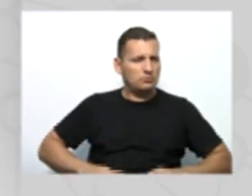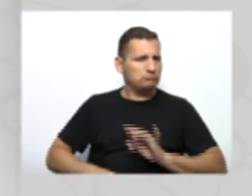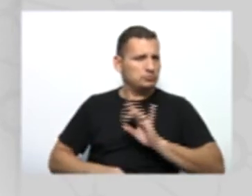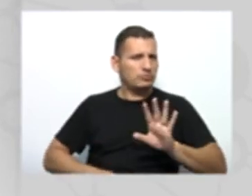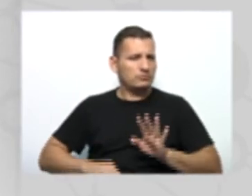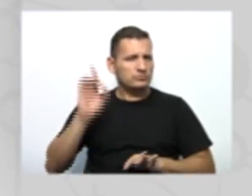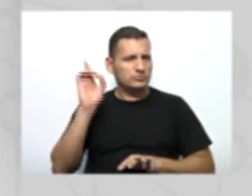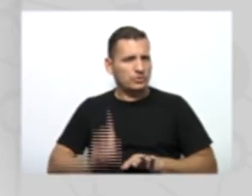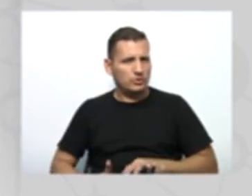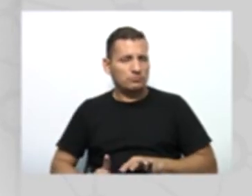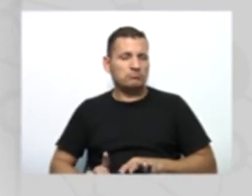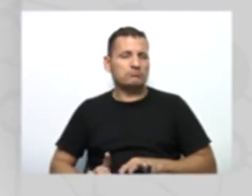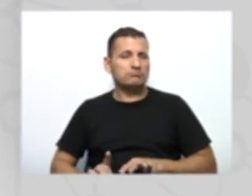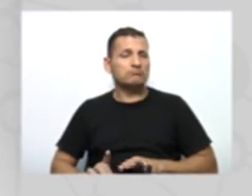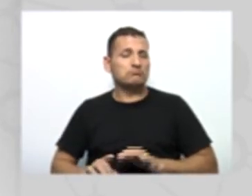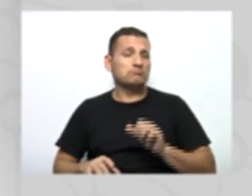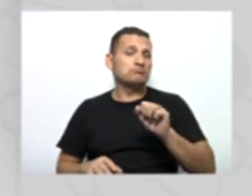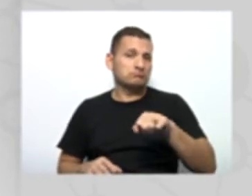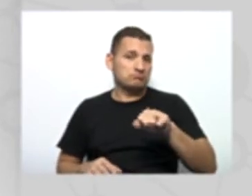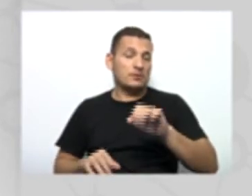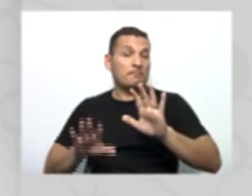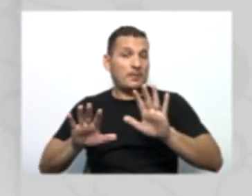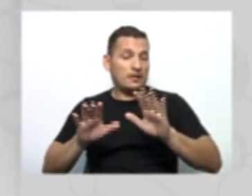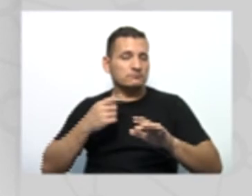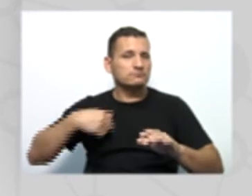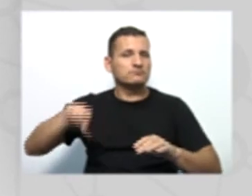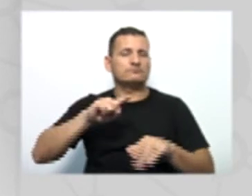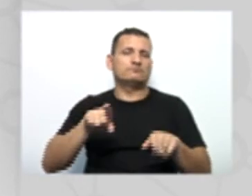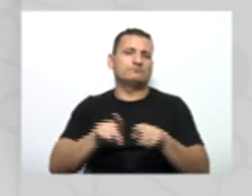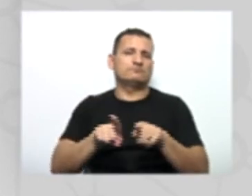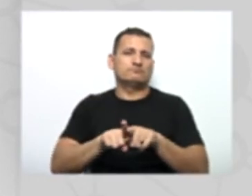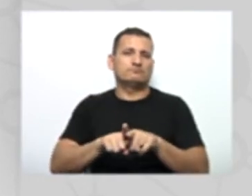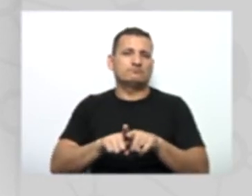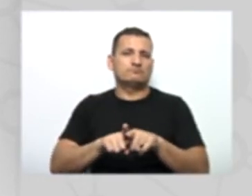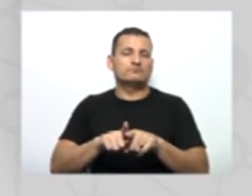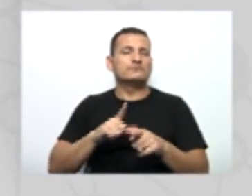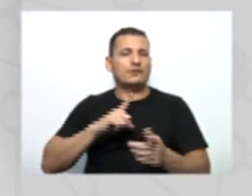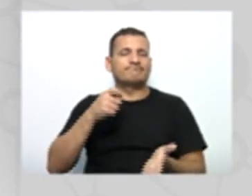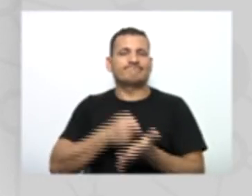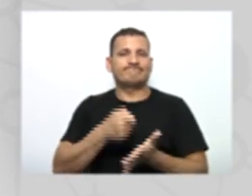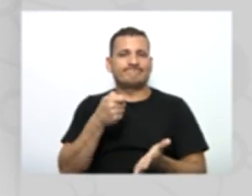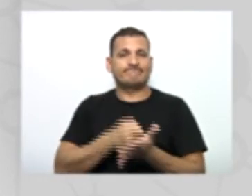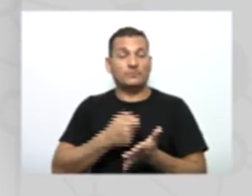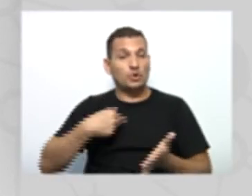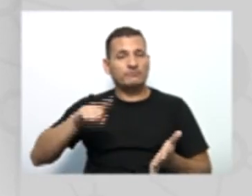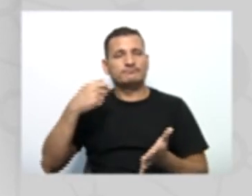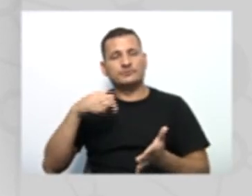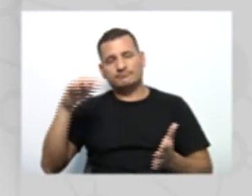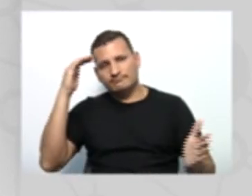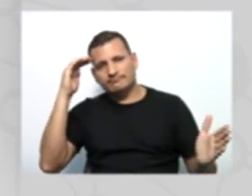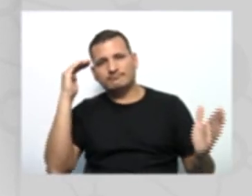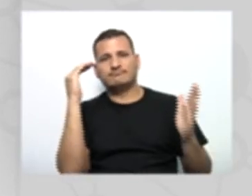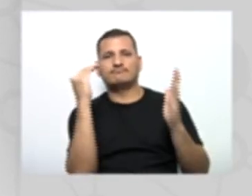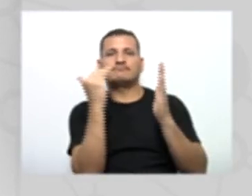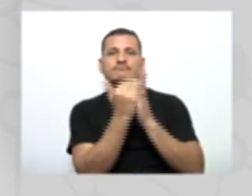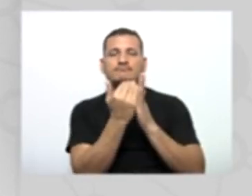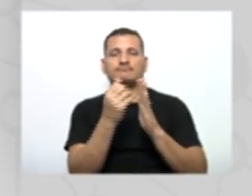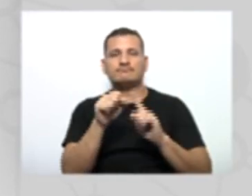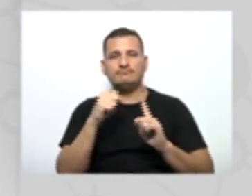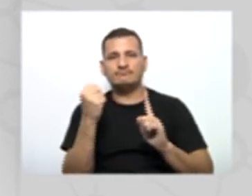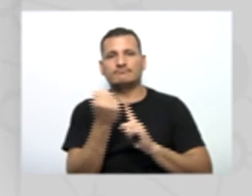participar ativamente da vida e do governo de seu povo. Vejam só, Dalmo fala de direitos que dá à